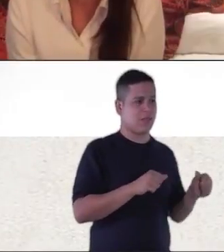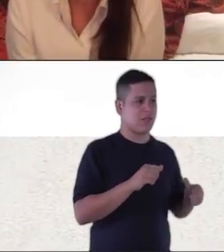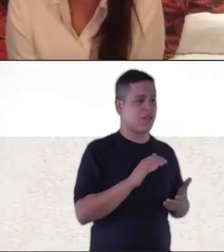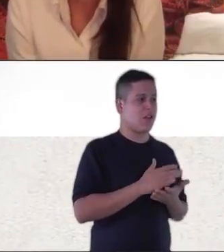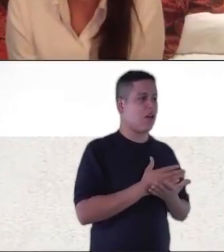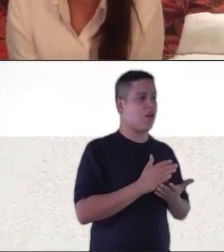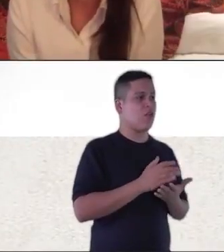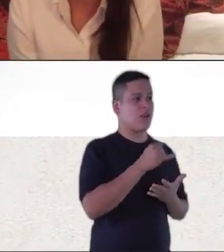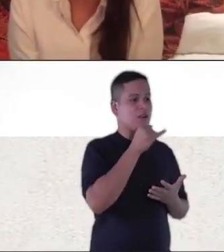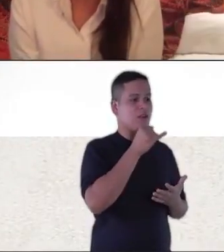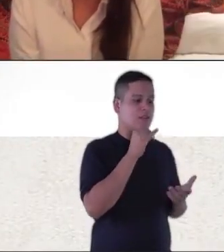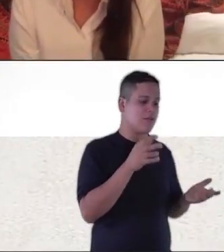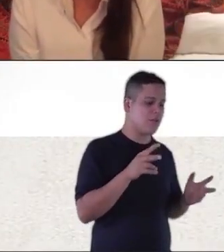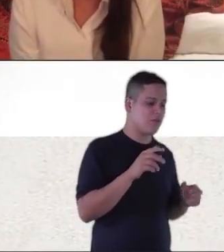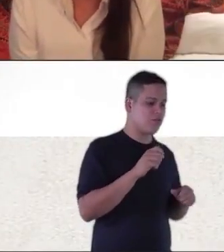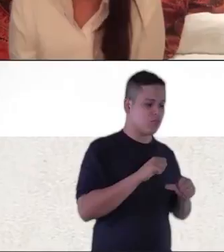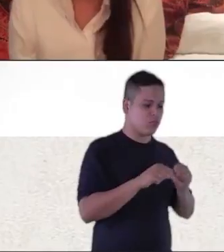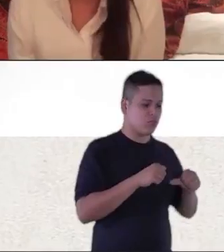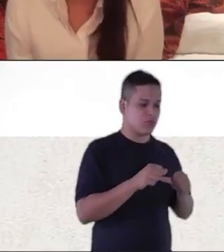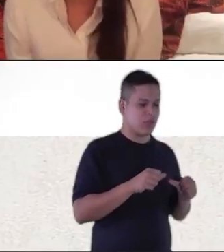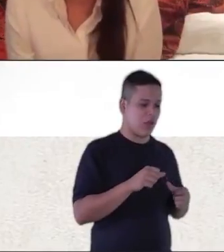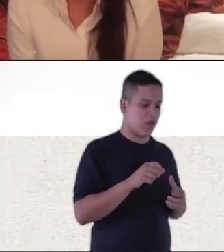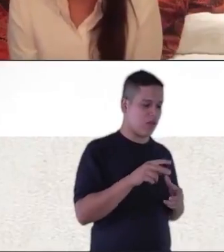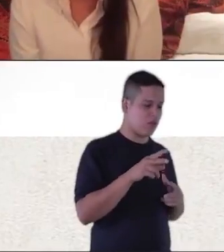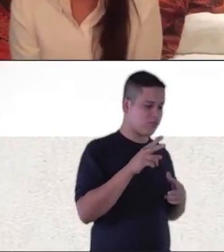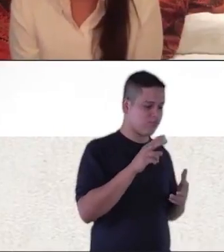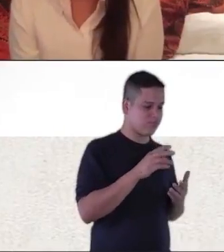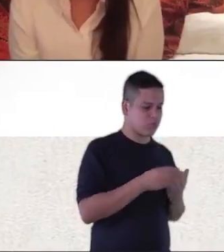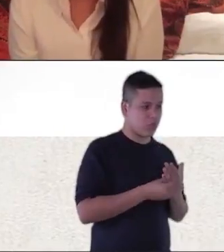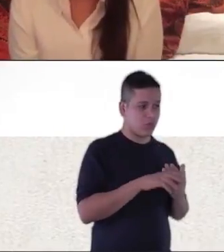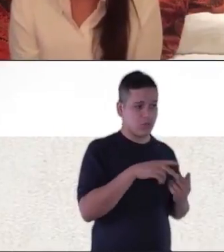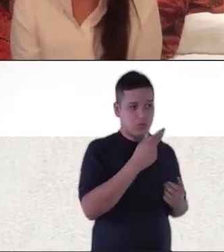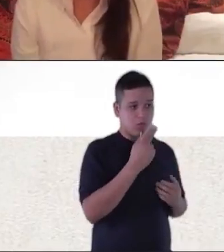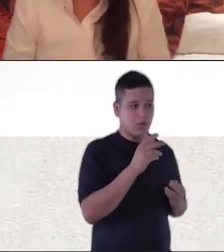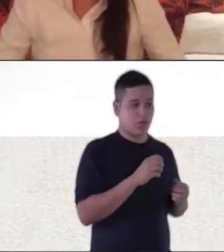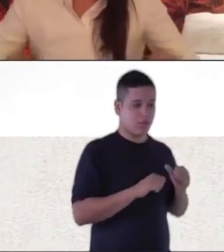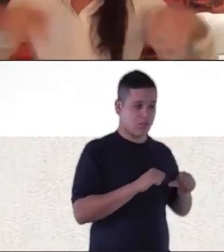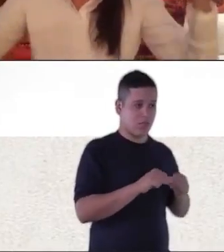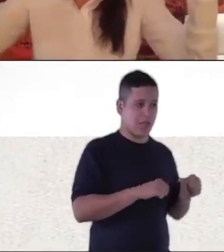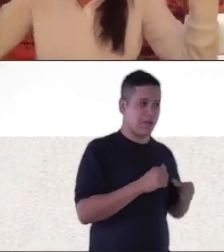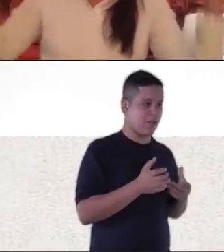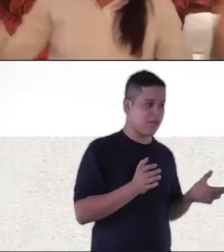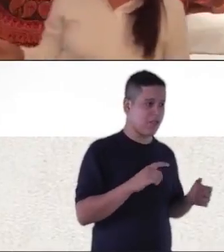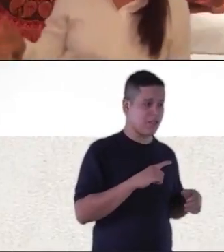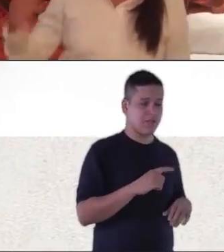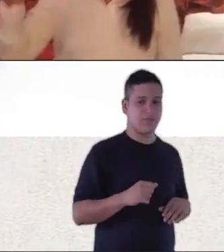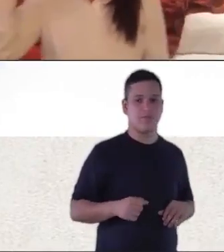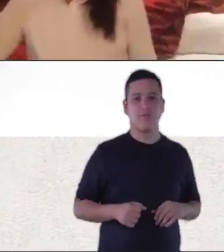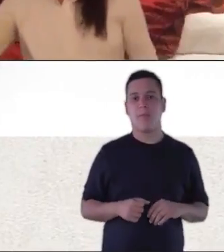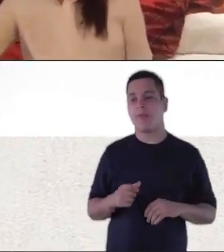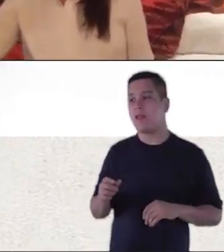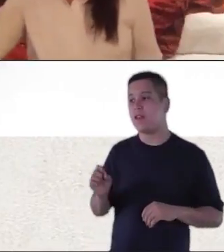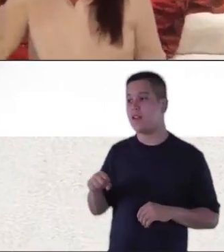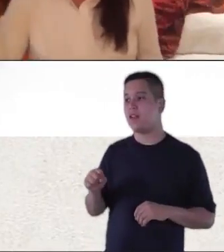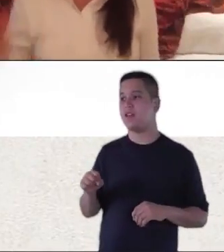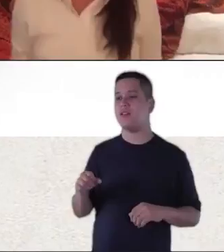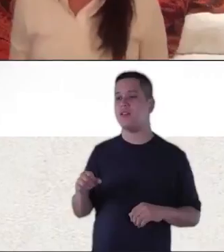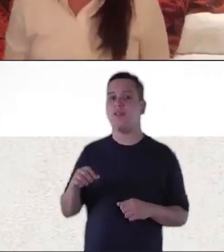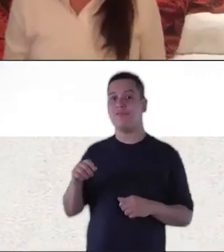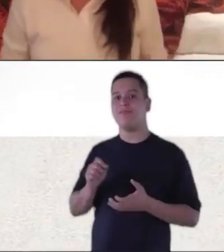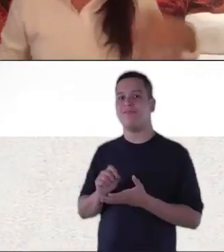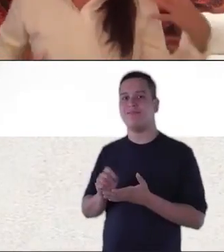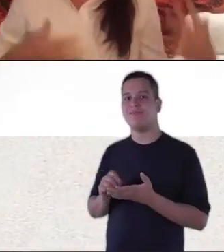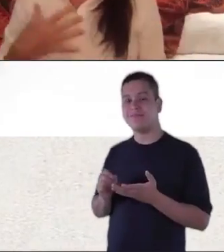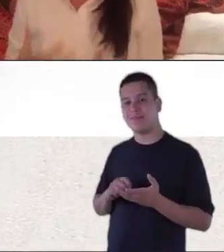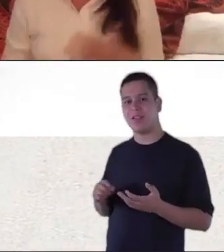roteiros? Você está pensando nisso? Então, eu escrevi um roteiro. Não é assim, eu escrevi um roteiro, eu fiquei afim de escrever um roteiro, escrevi um